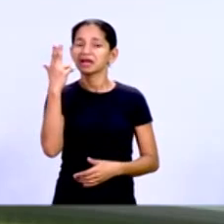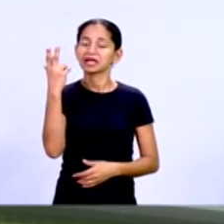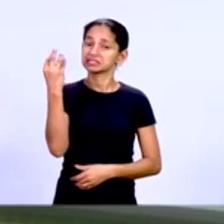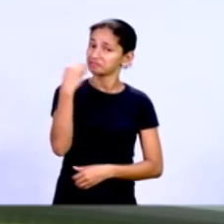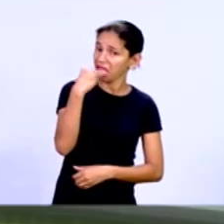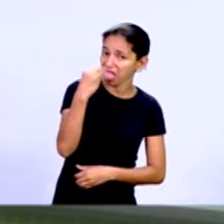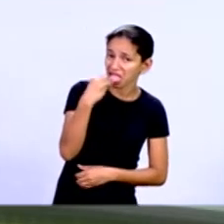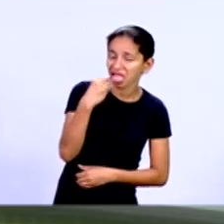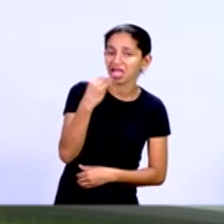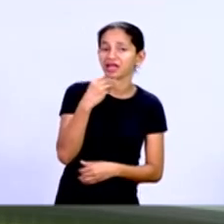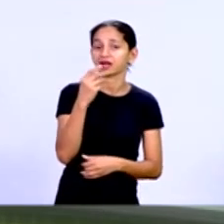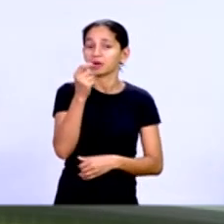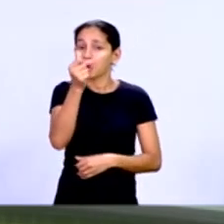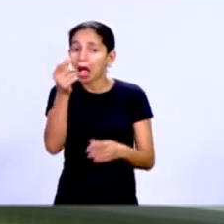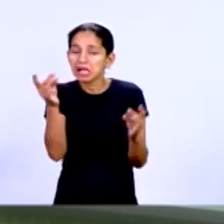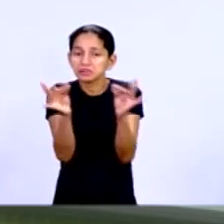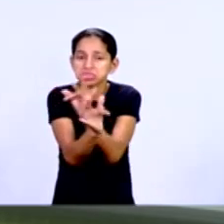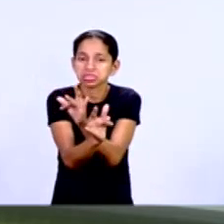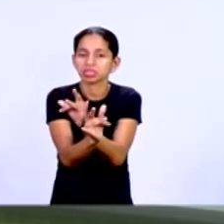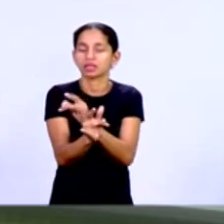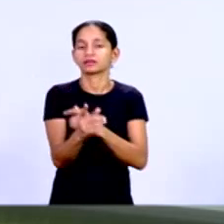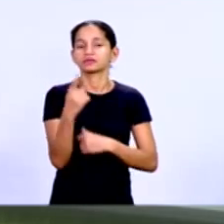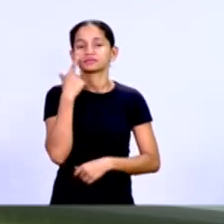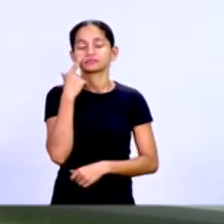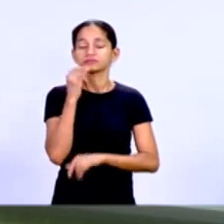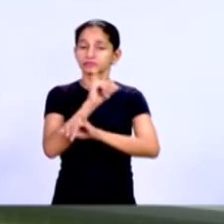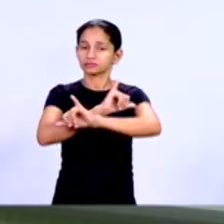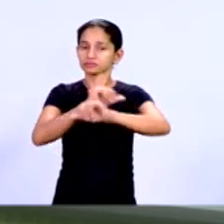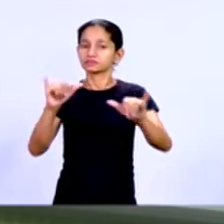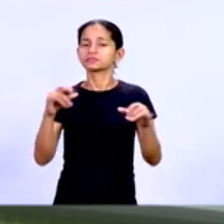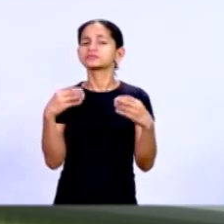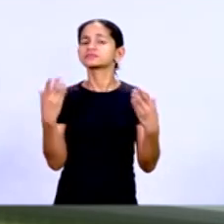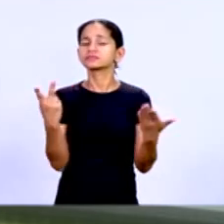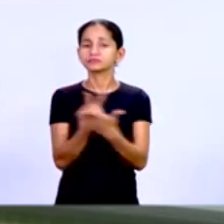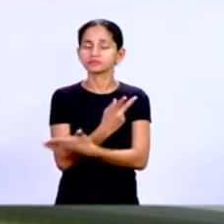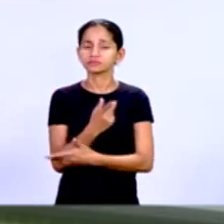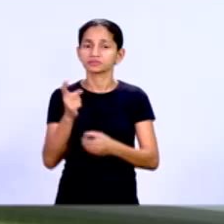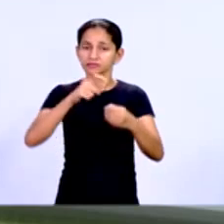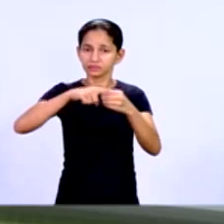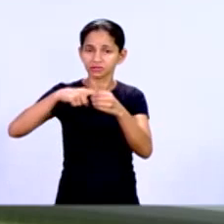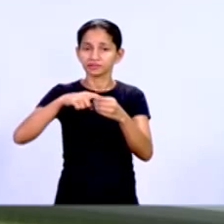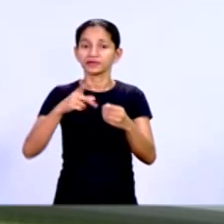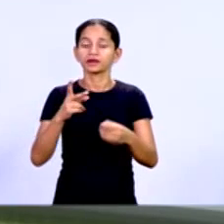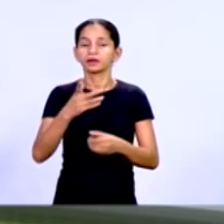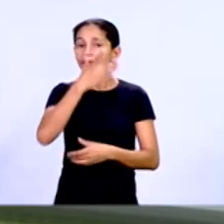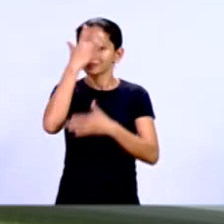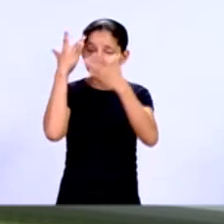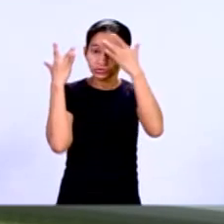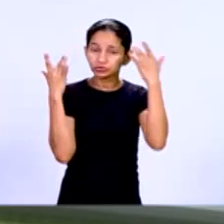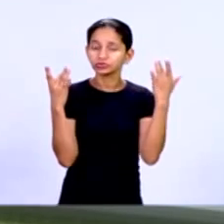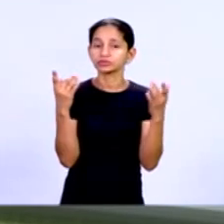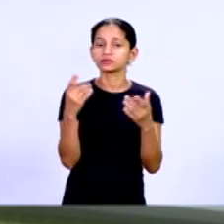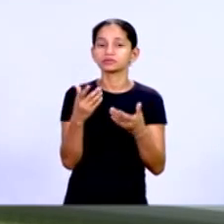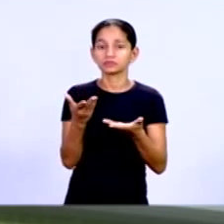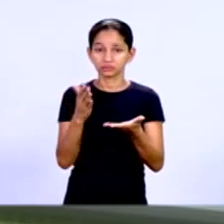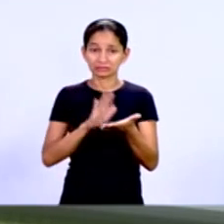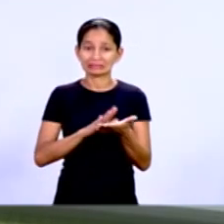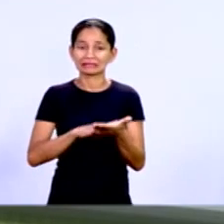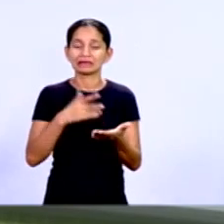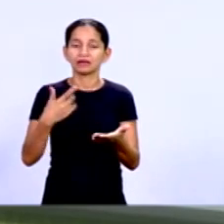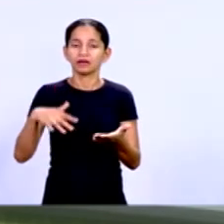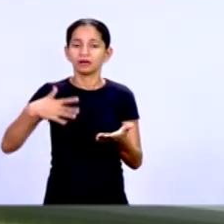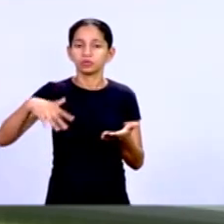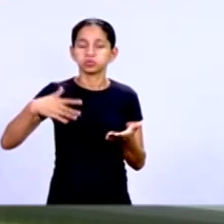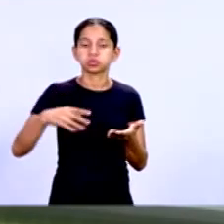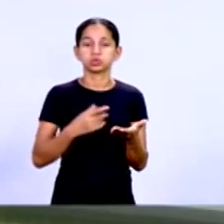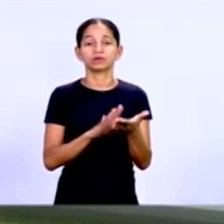ela está quebrando, ela está falindo. O que é que vai acontecer com as ações dessa empresa? Quem tem essas ações vai ficar com ela na mão? Não.